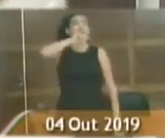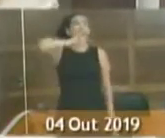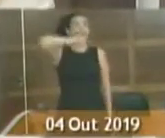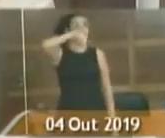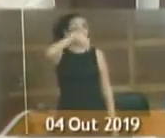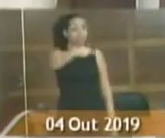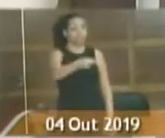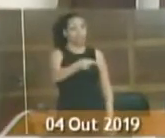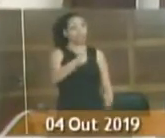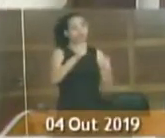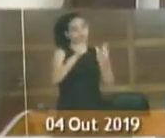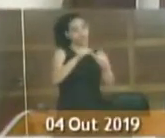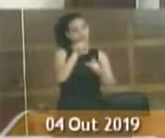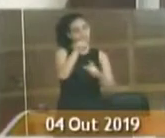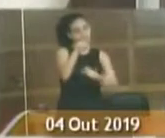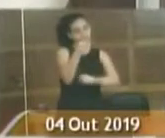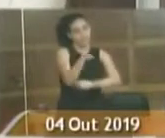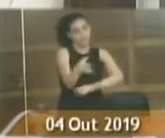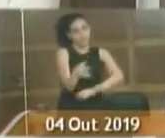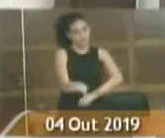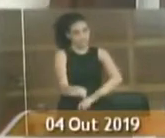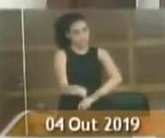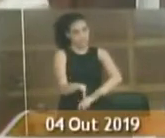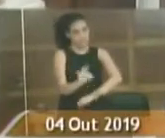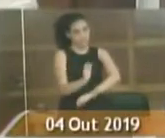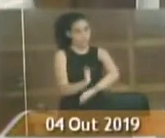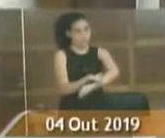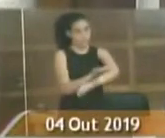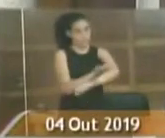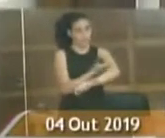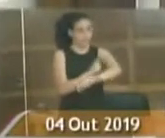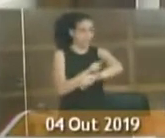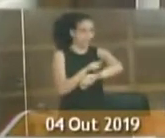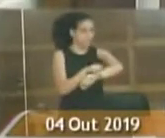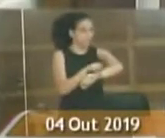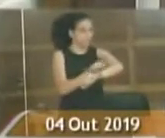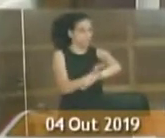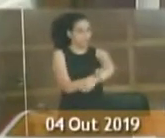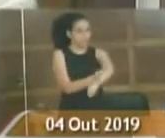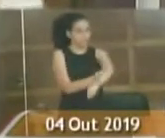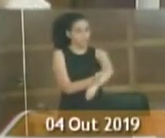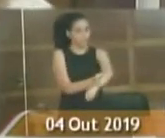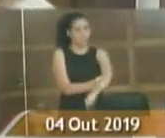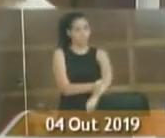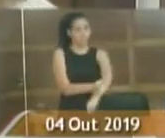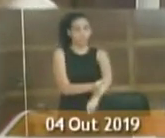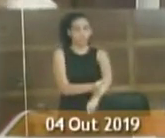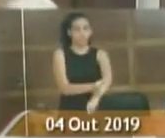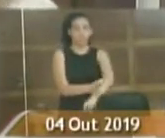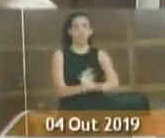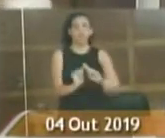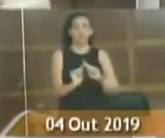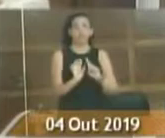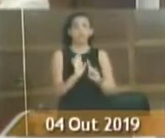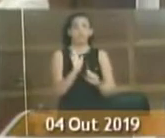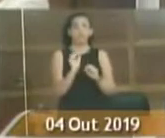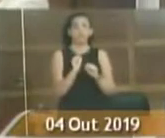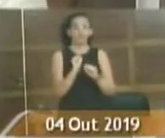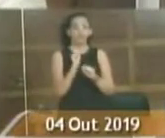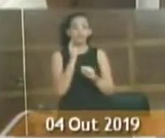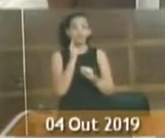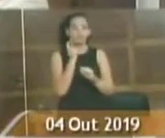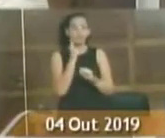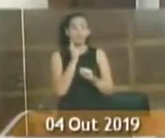naquele local que você se machucou, naquele jardim, você apareceu com uma ferida. Aí você já pode pensar,